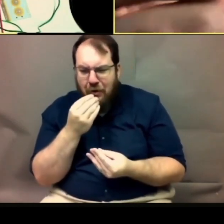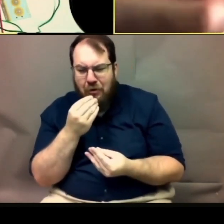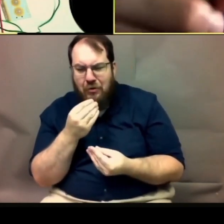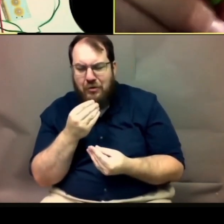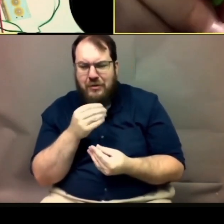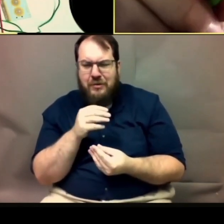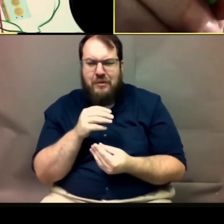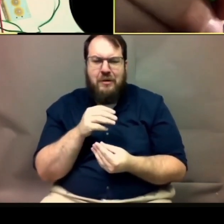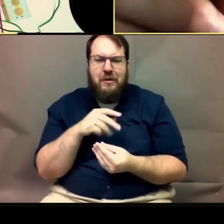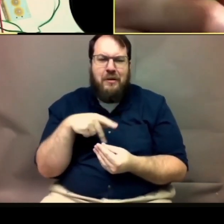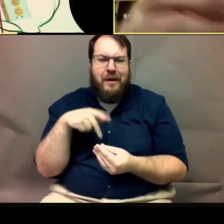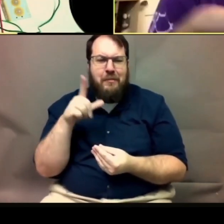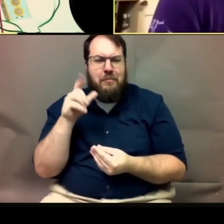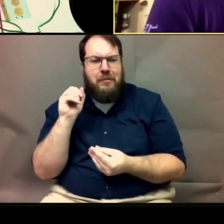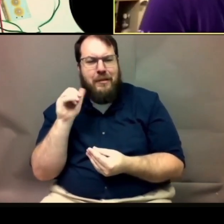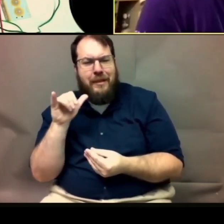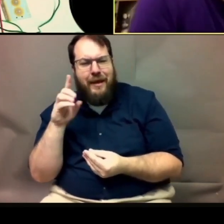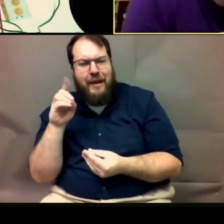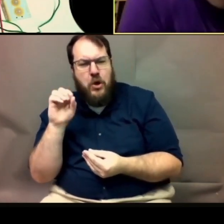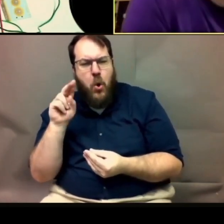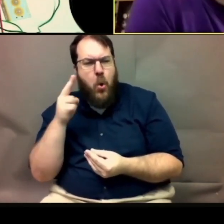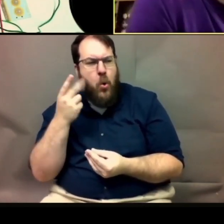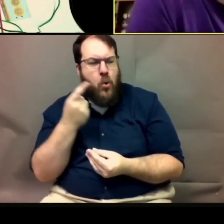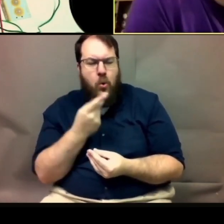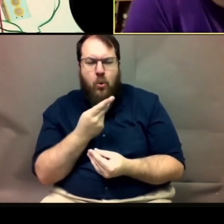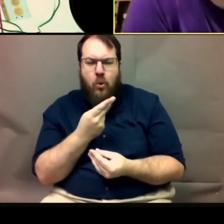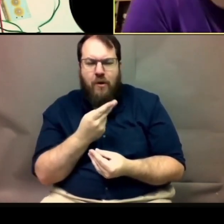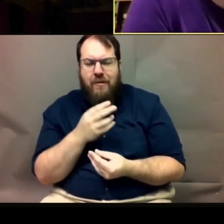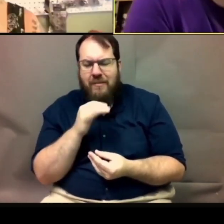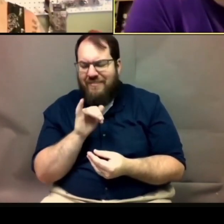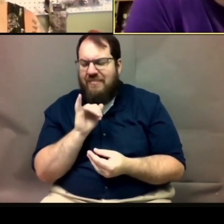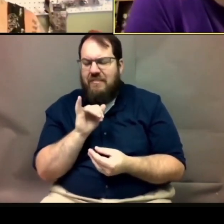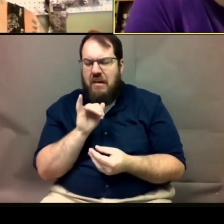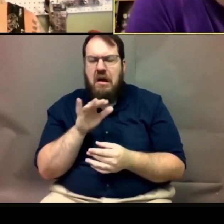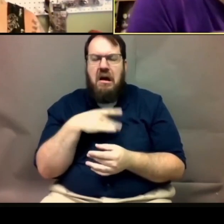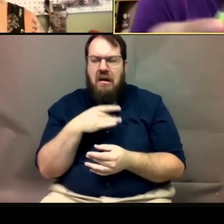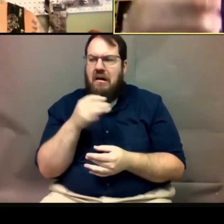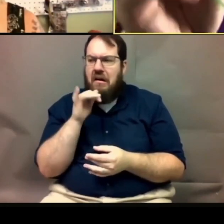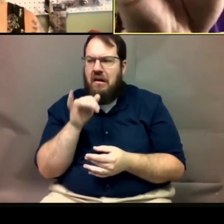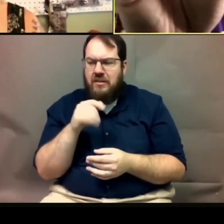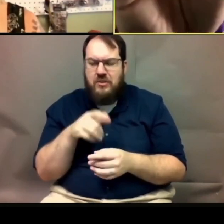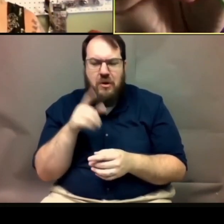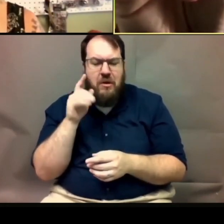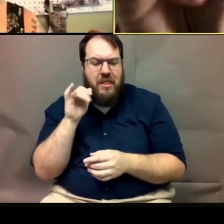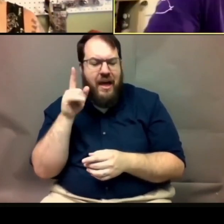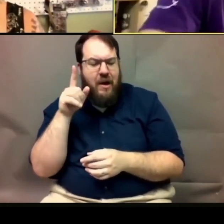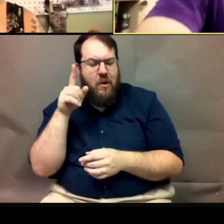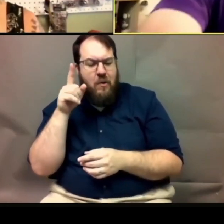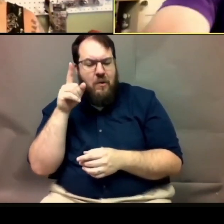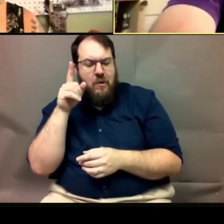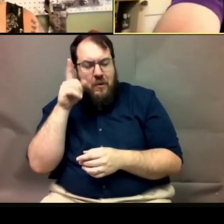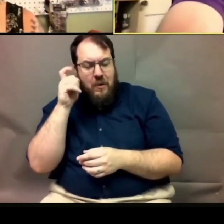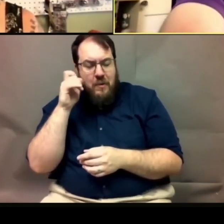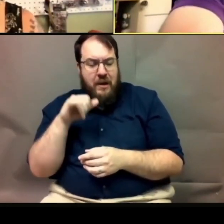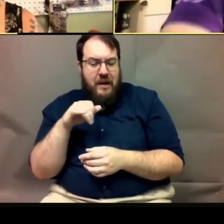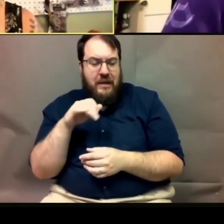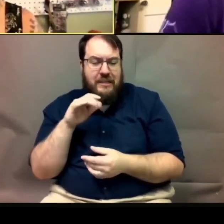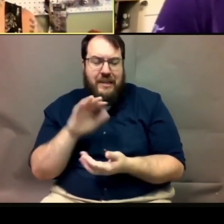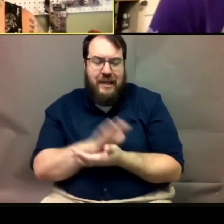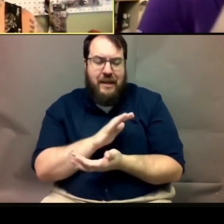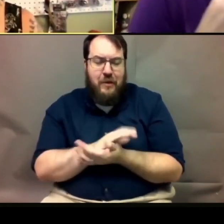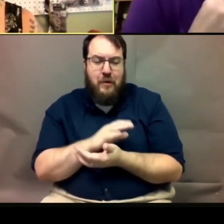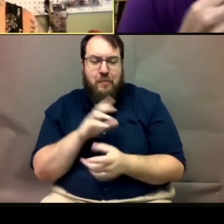a gente pluga em comida ou na massinha às vezes fica difícil de limpar mas é uma coisa muito legal de usar